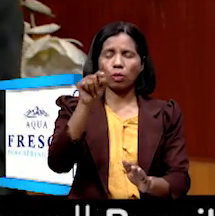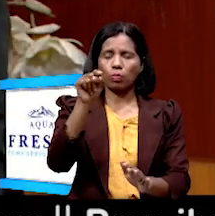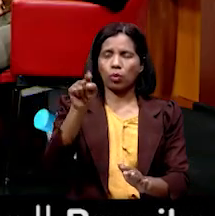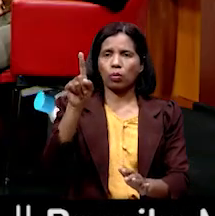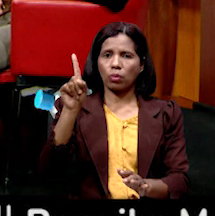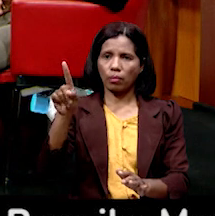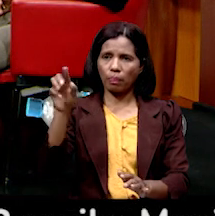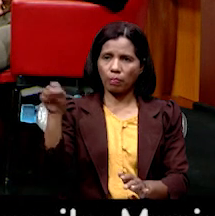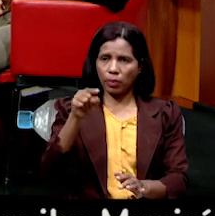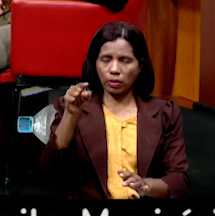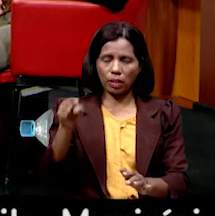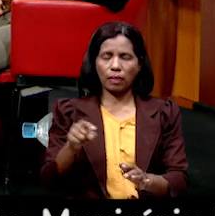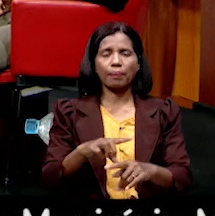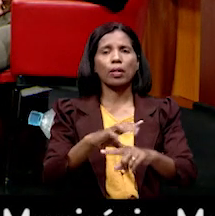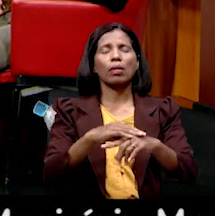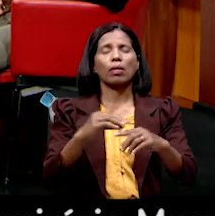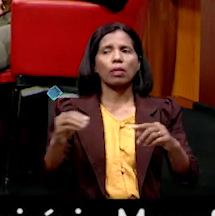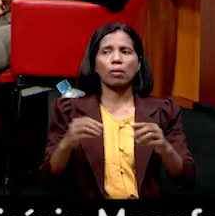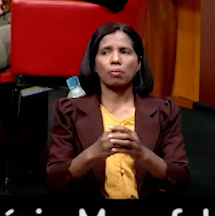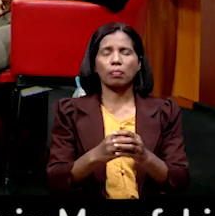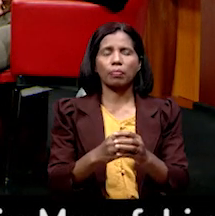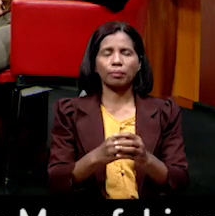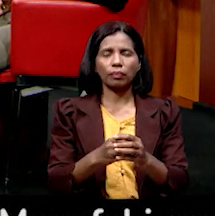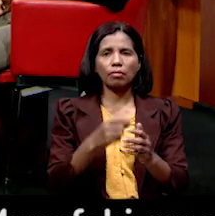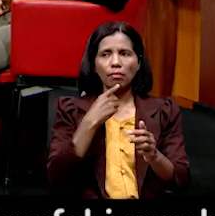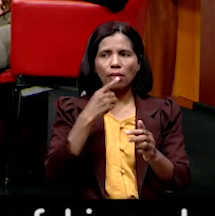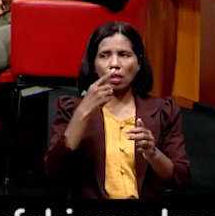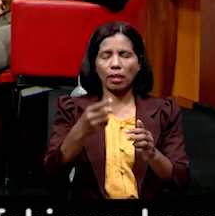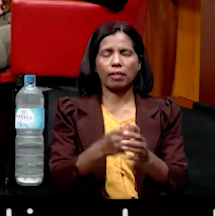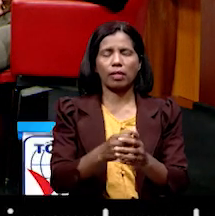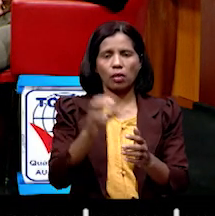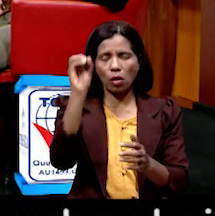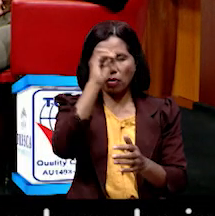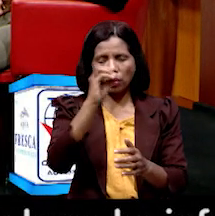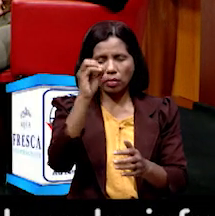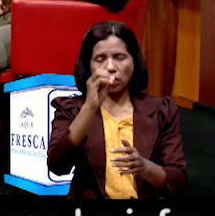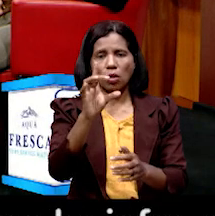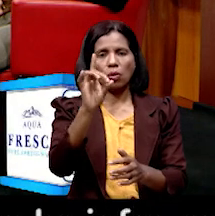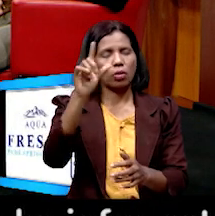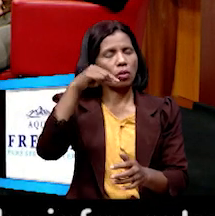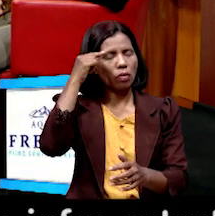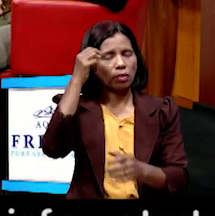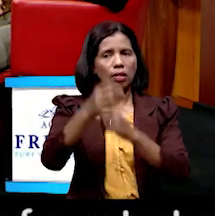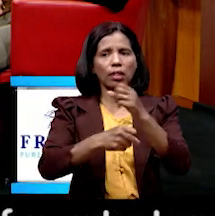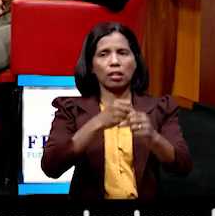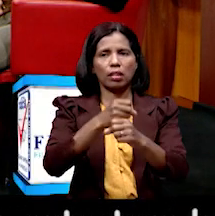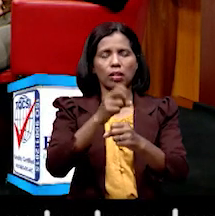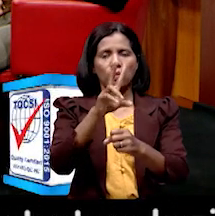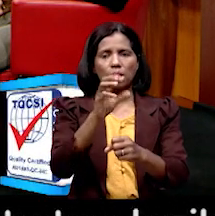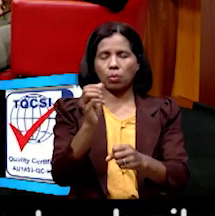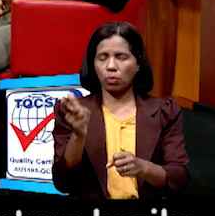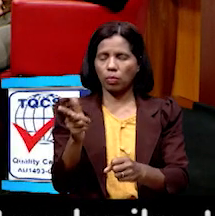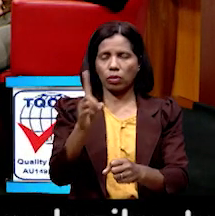5.1%. Ok. Nunemos academista Felisberto Carvalho Hatuir ni observação ba oitavo governo ia tinan riu rua ronulu resin